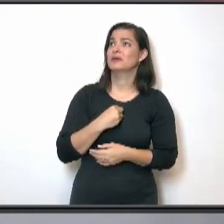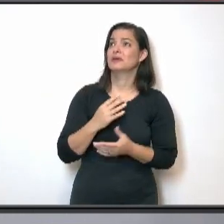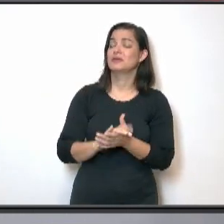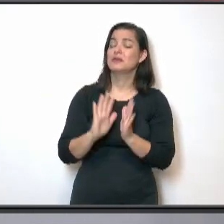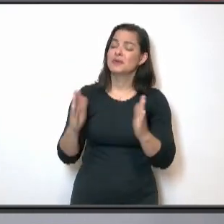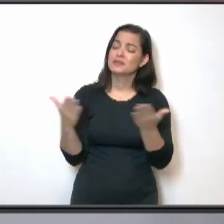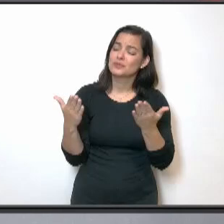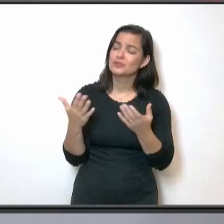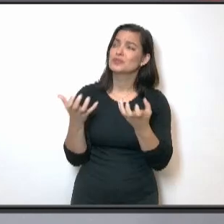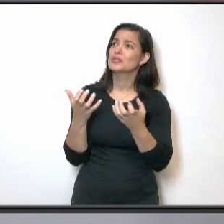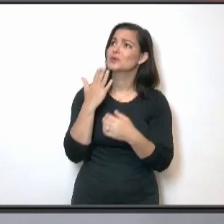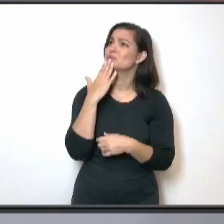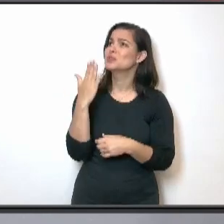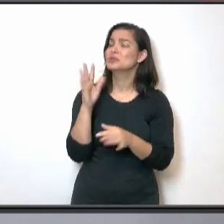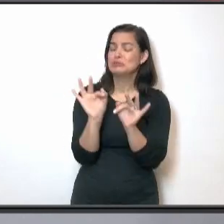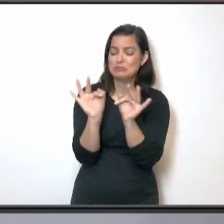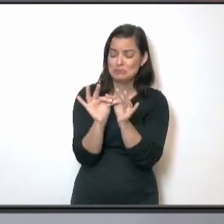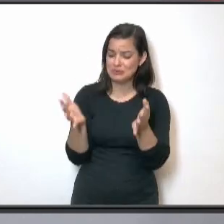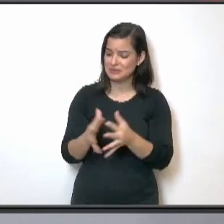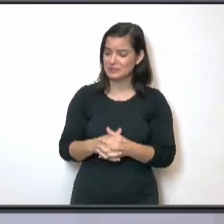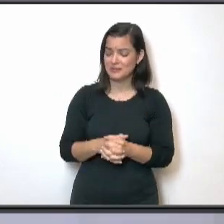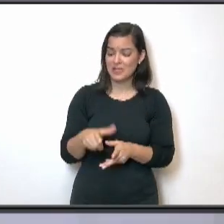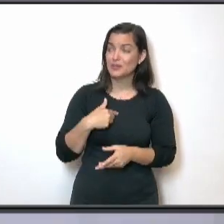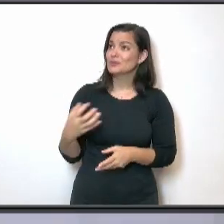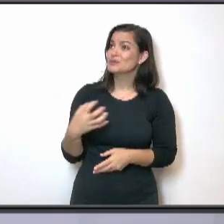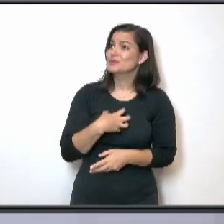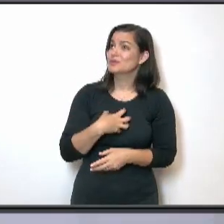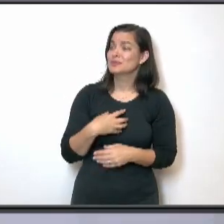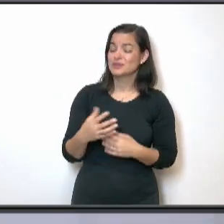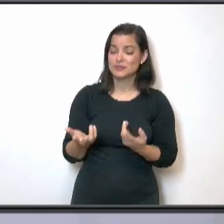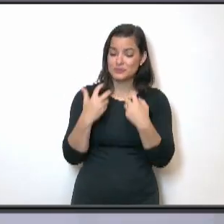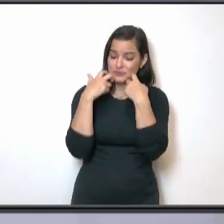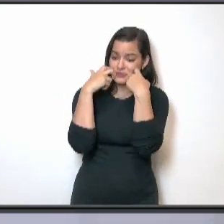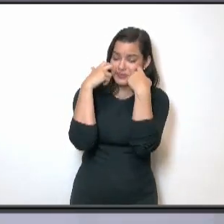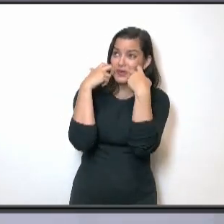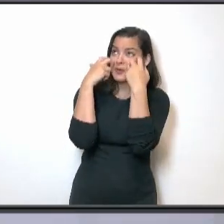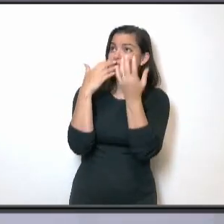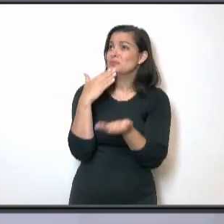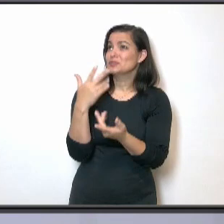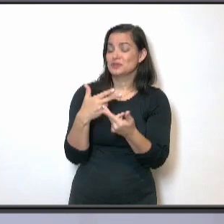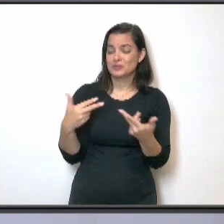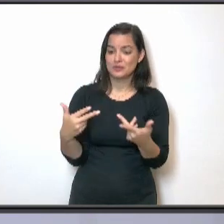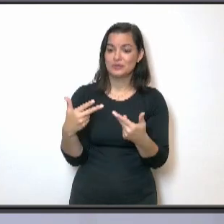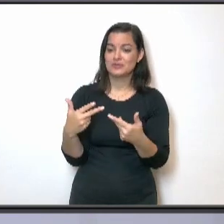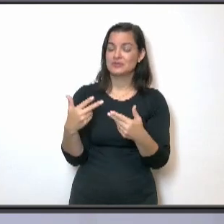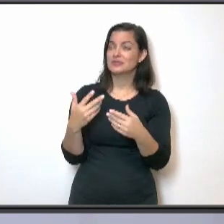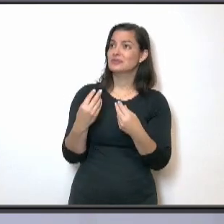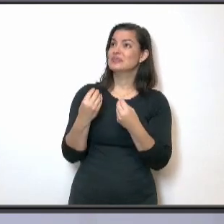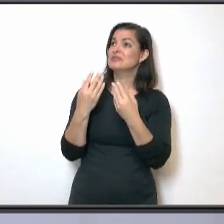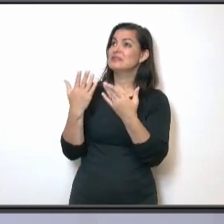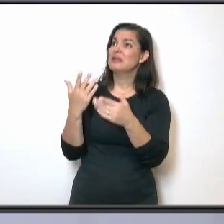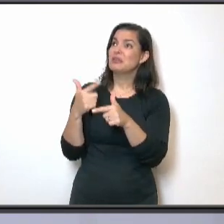um pedido muito bobo, Senhor. Eu me sinto constrangido de pedir algo assim para o Senhor e ocupar o Senhor com uma coisa